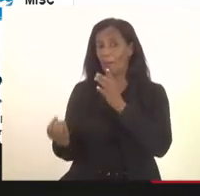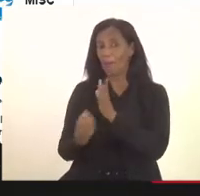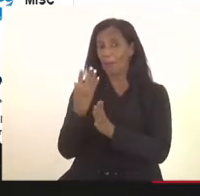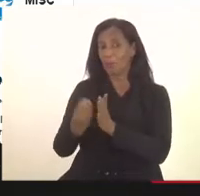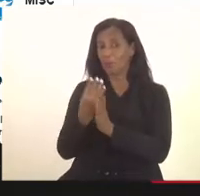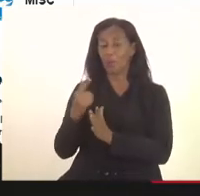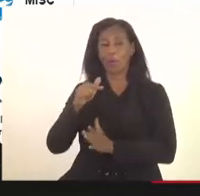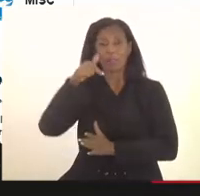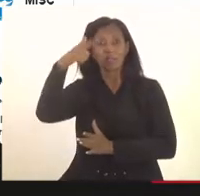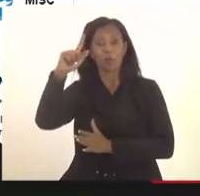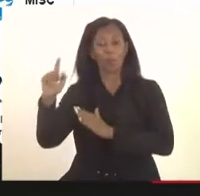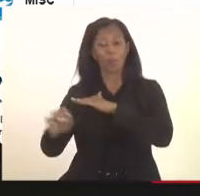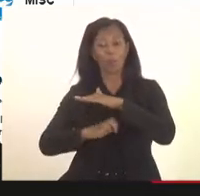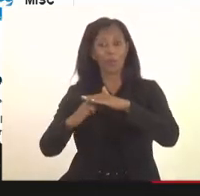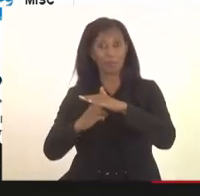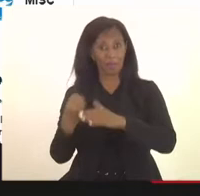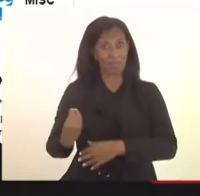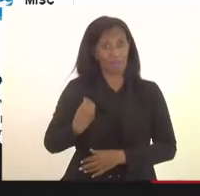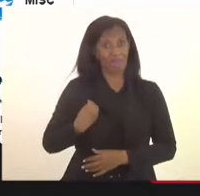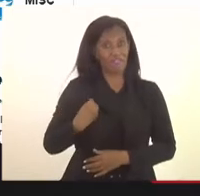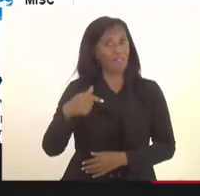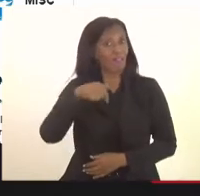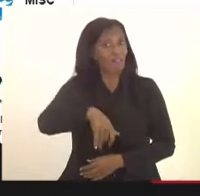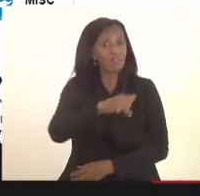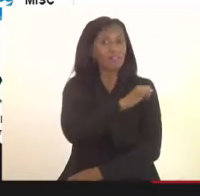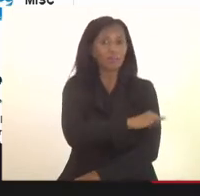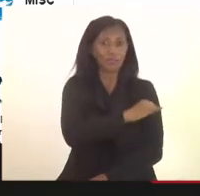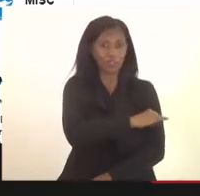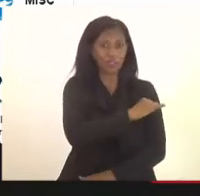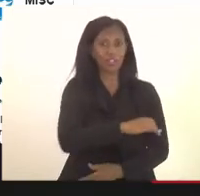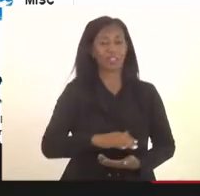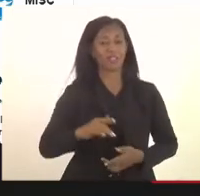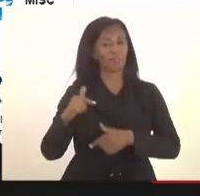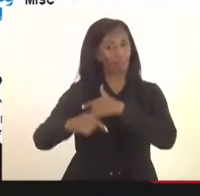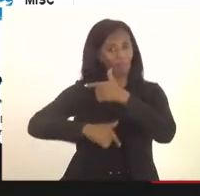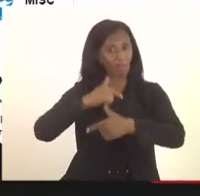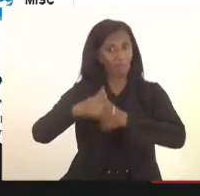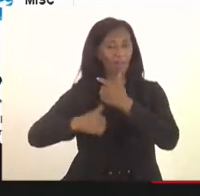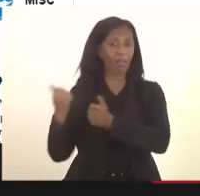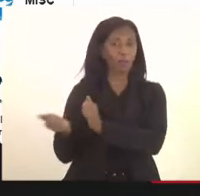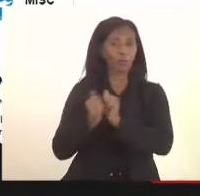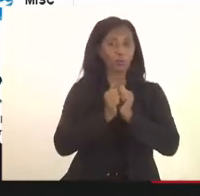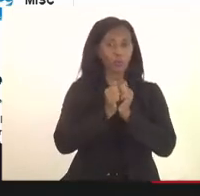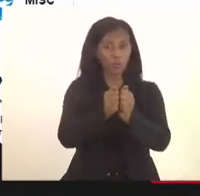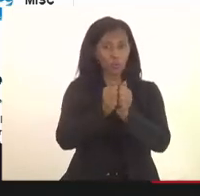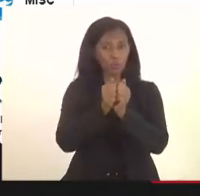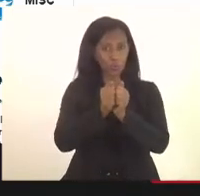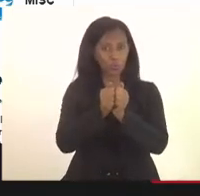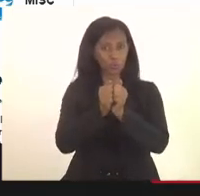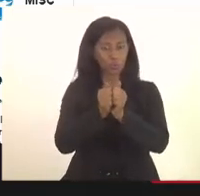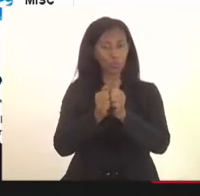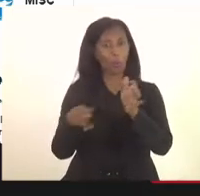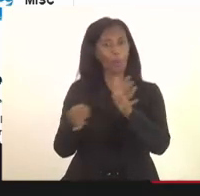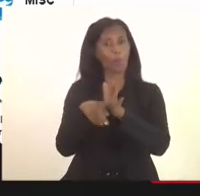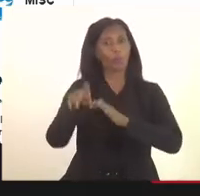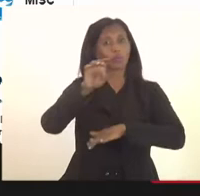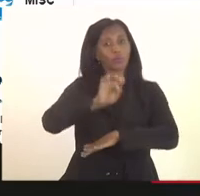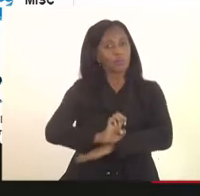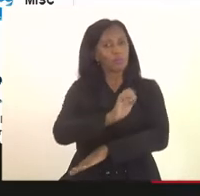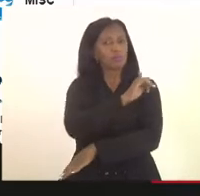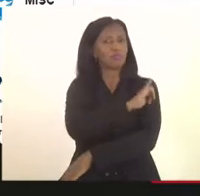outra empresa que está presente aqui no Rio de Janeiro. Então, atuando diretamente no estado do Rio de Janeiro